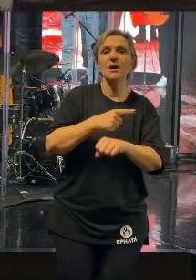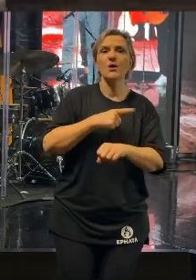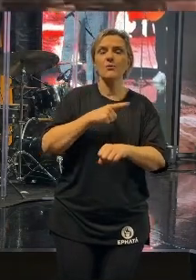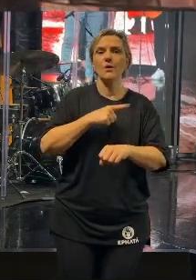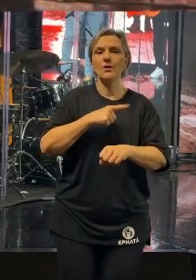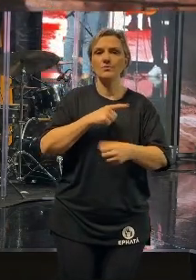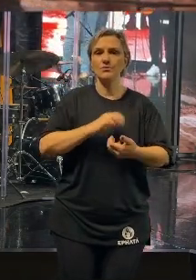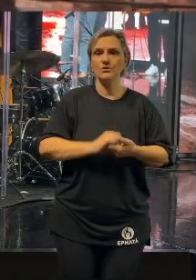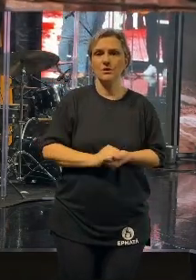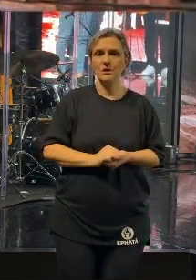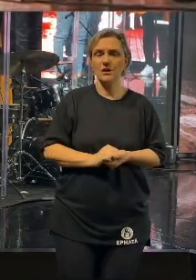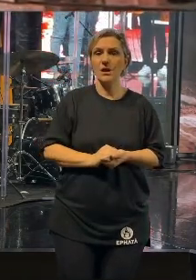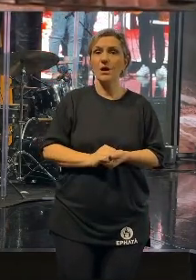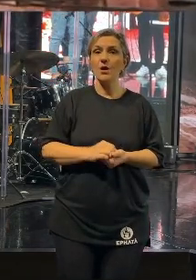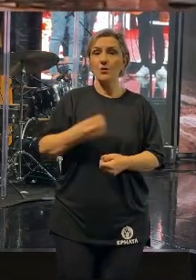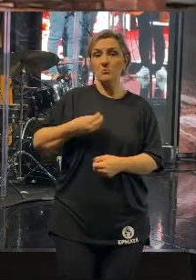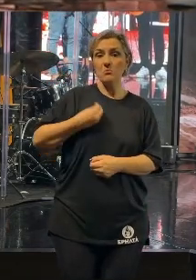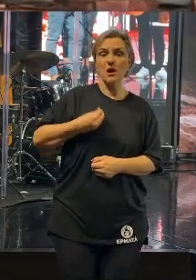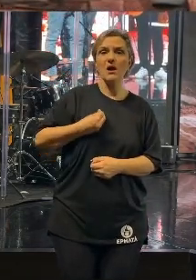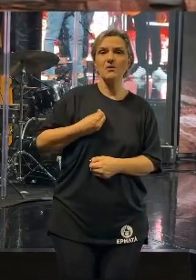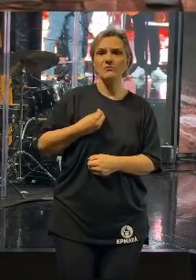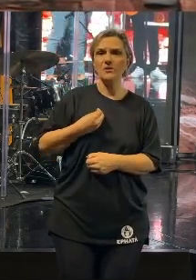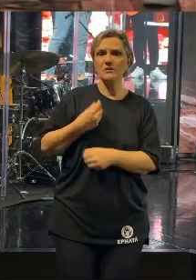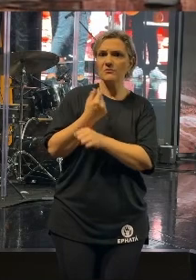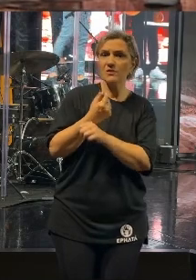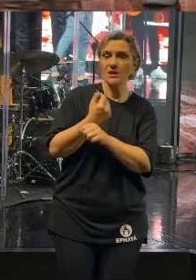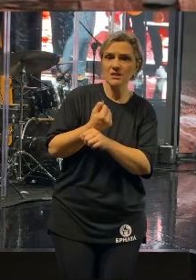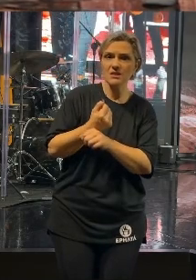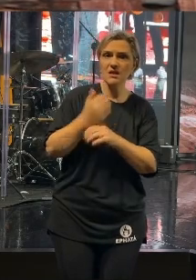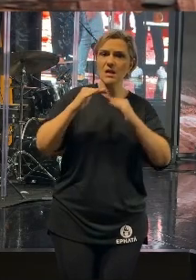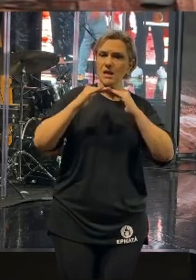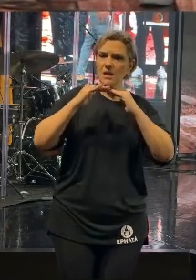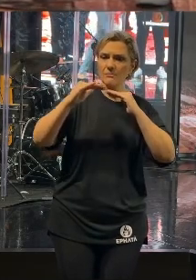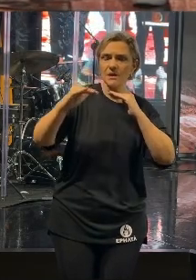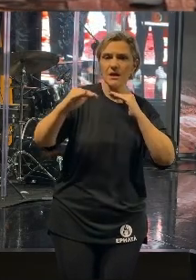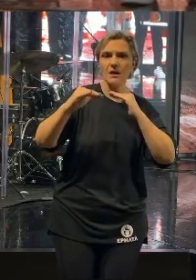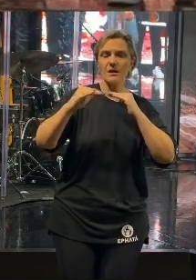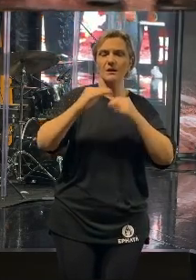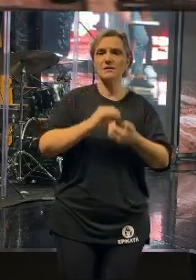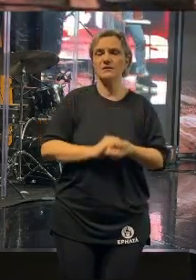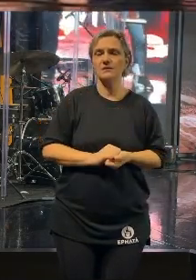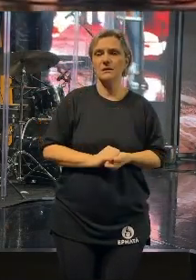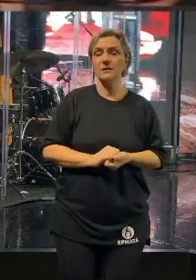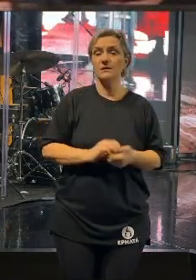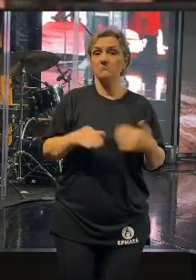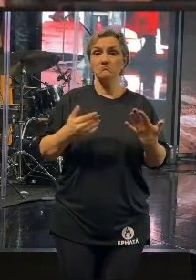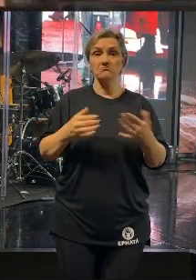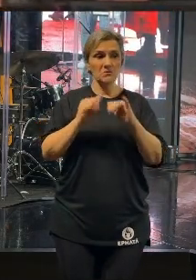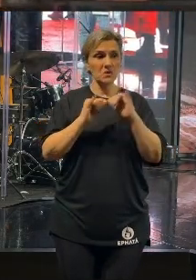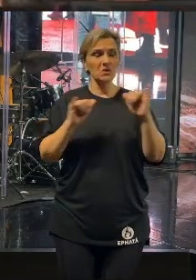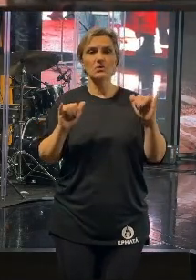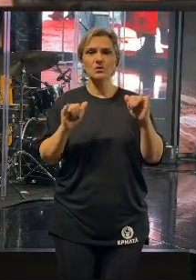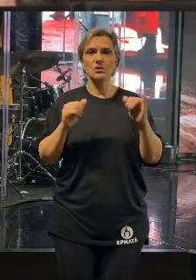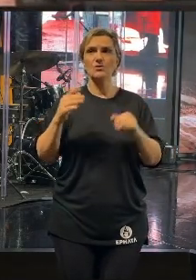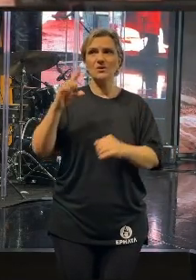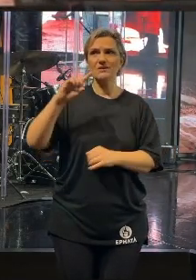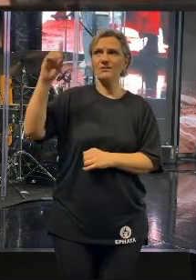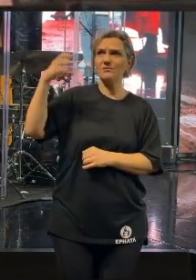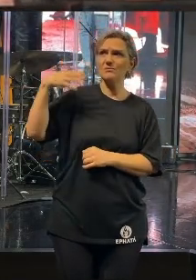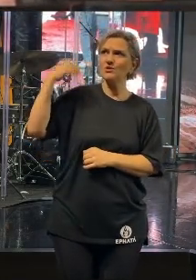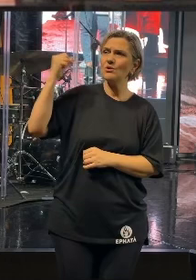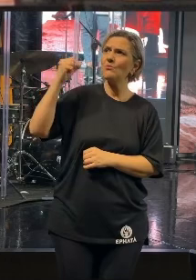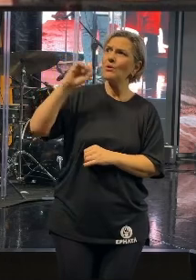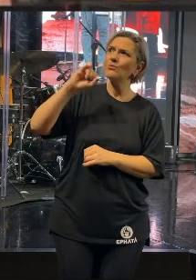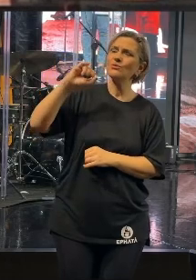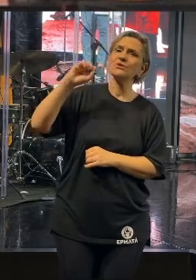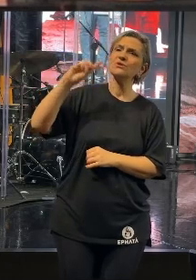por causa da profissão, tinha uma vida financeira equilibrada, estabilidade financeira. Então quando eu disse assim, quando Deus me chamou, eu falei: pai,